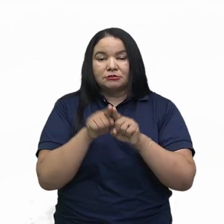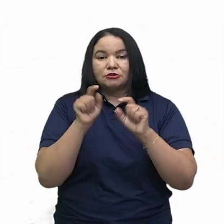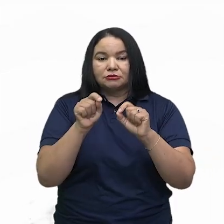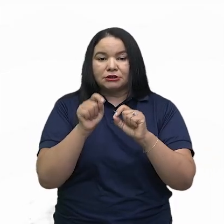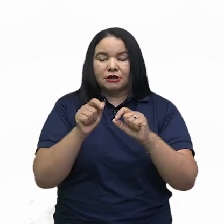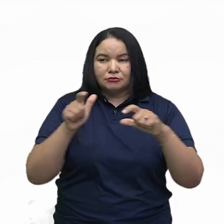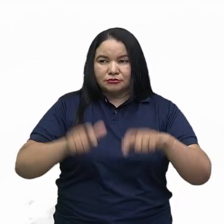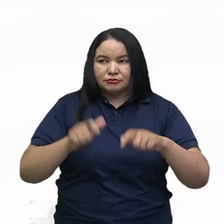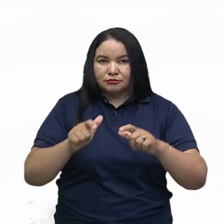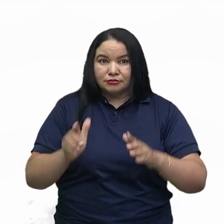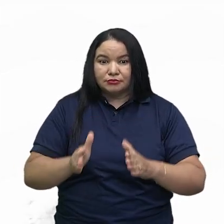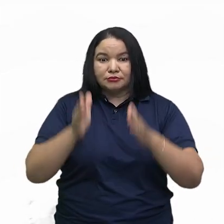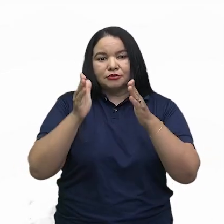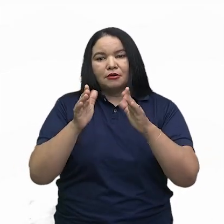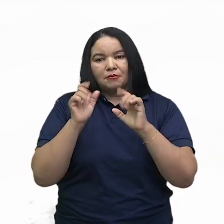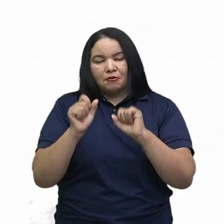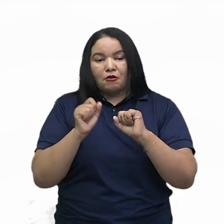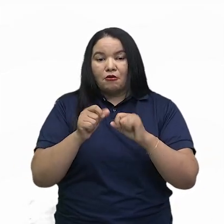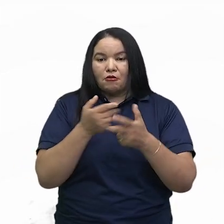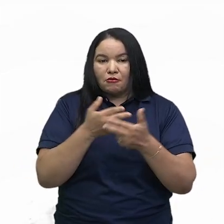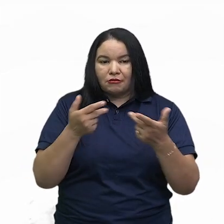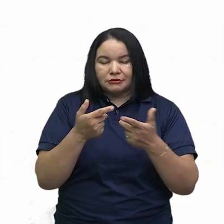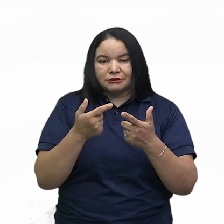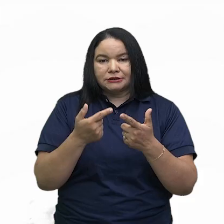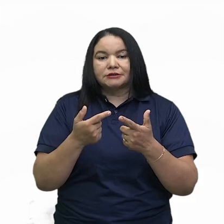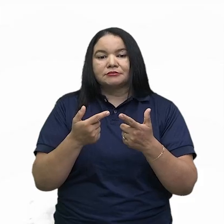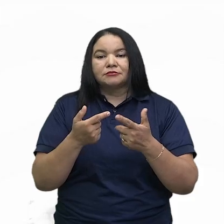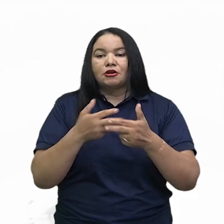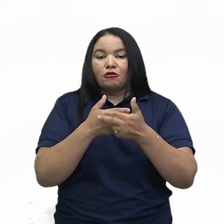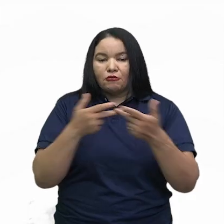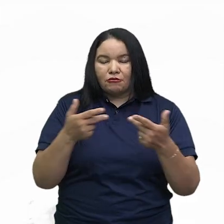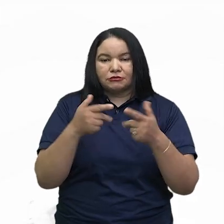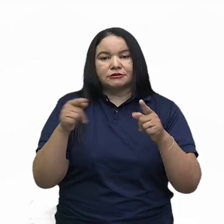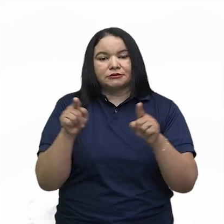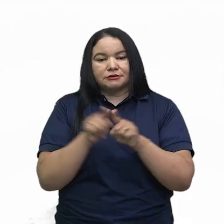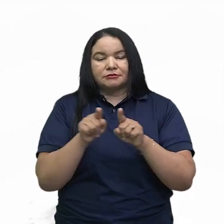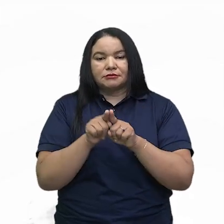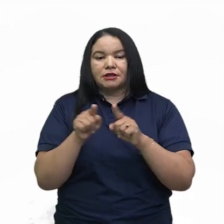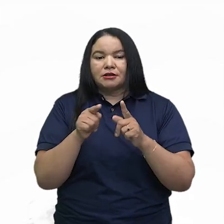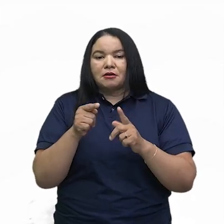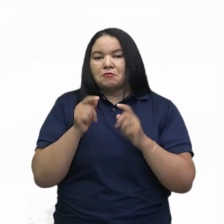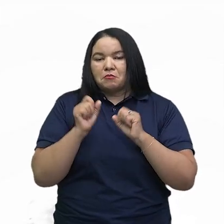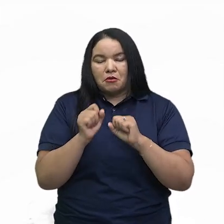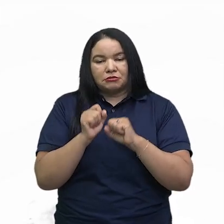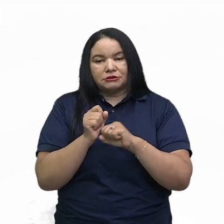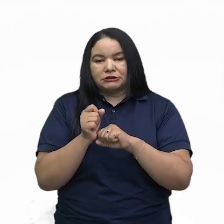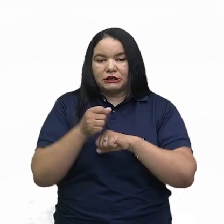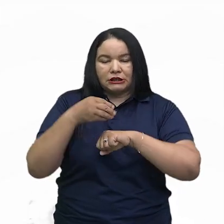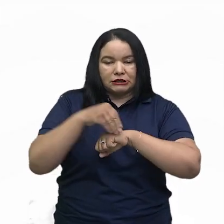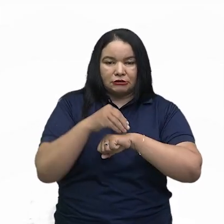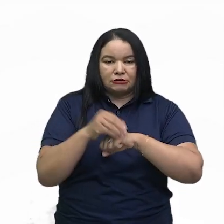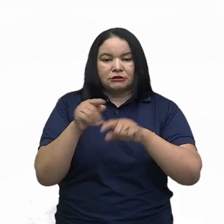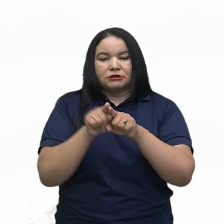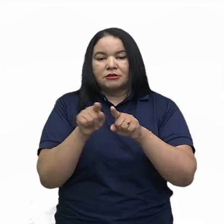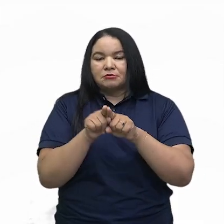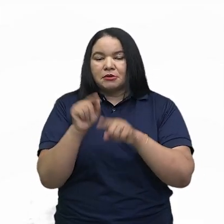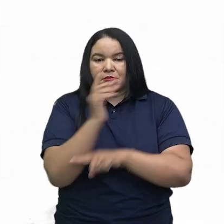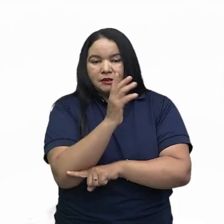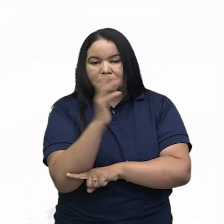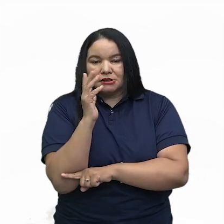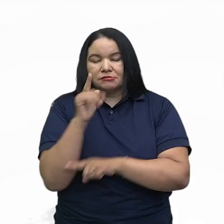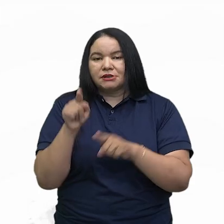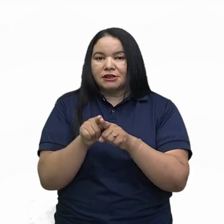o inverso. Ele já é algo mais concreto, ele vem de uma natureza mais arqueológica, paisagística,